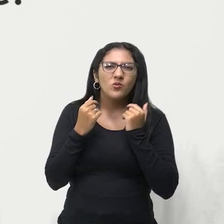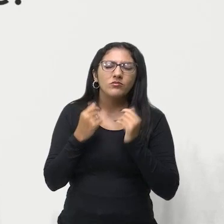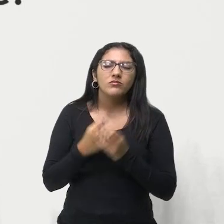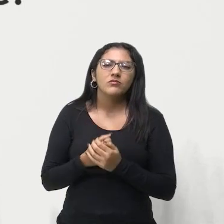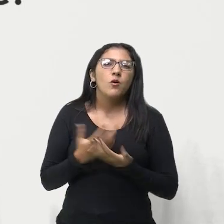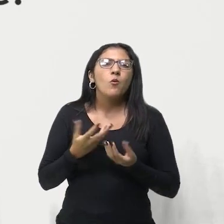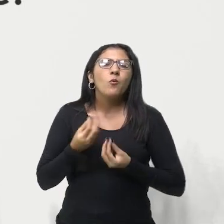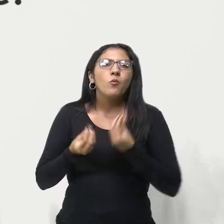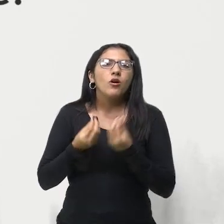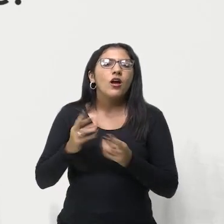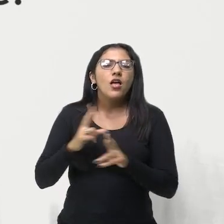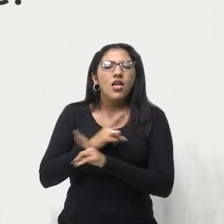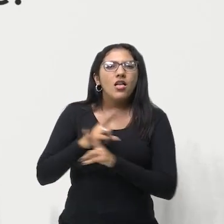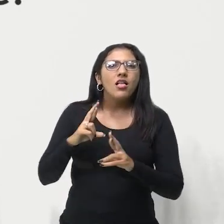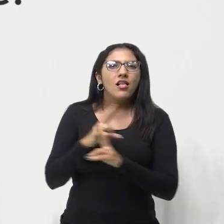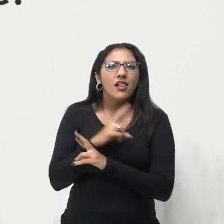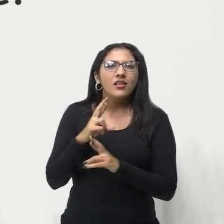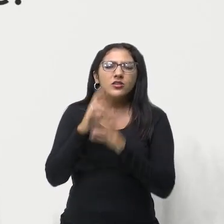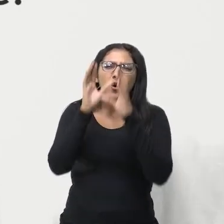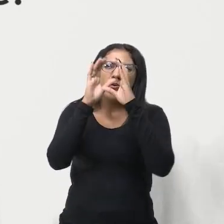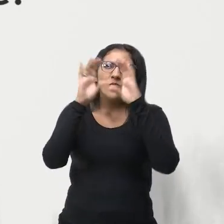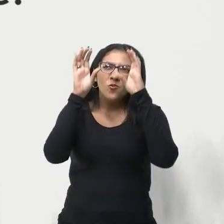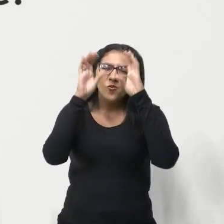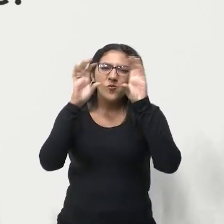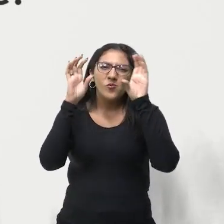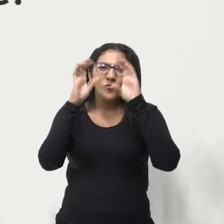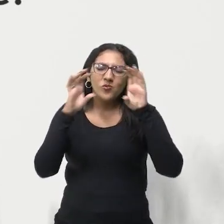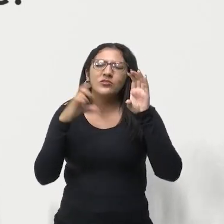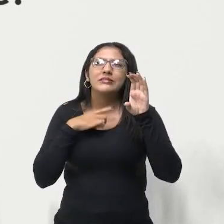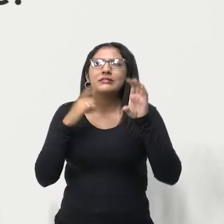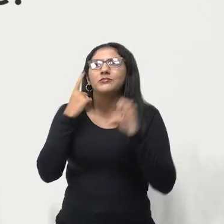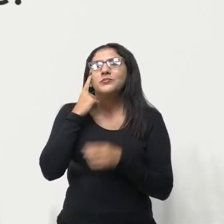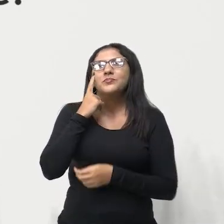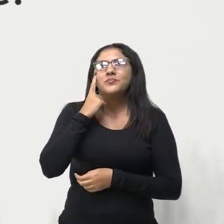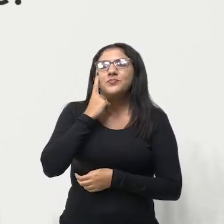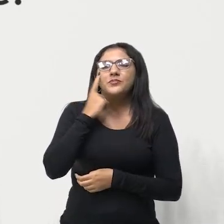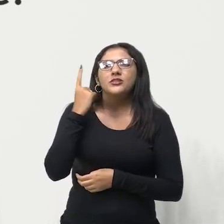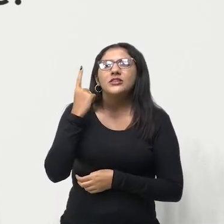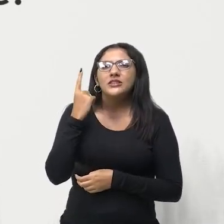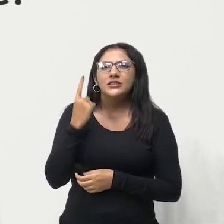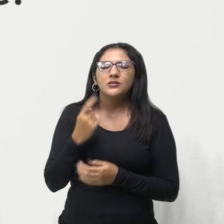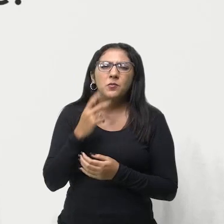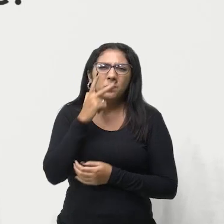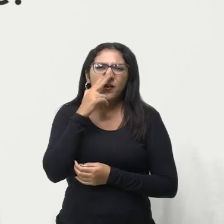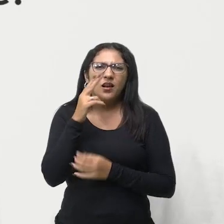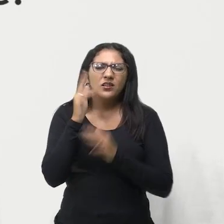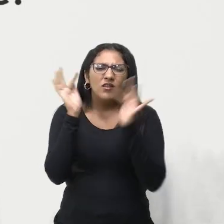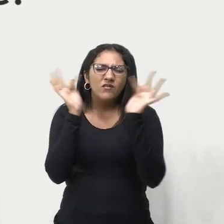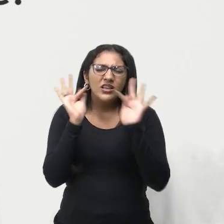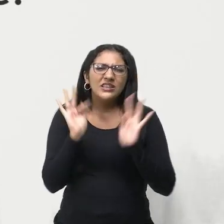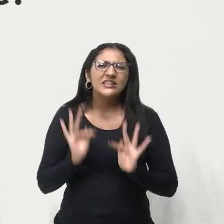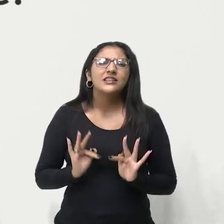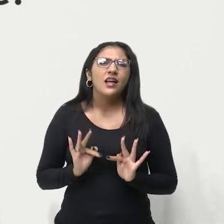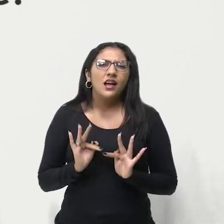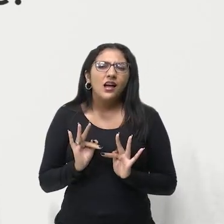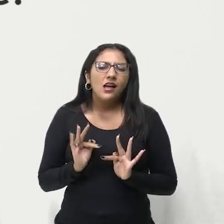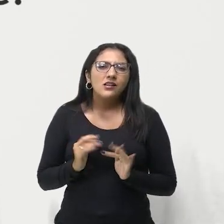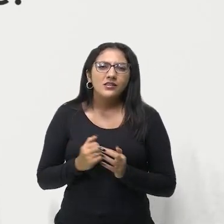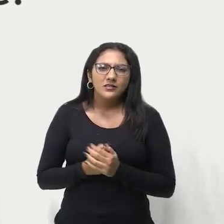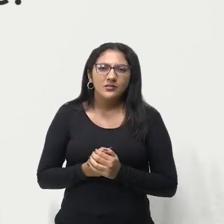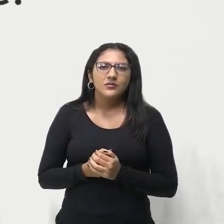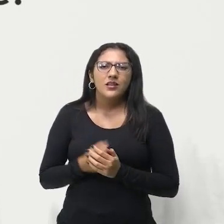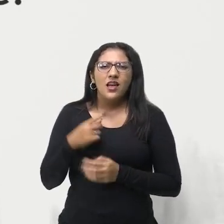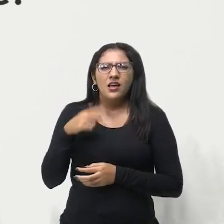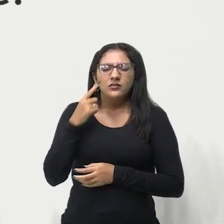A questão da lágrima como um lamento ou, de repente, uma alegria